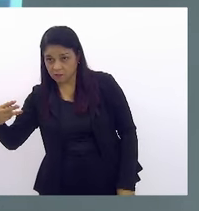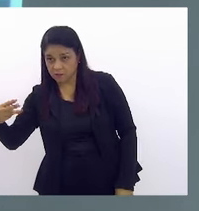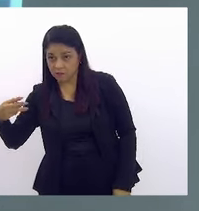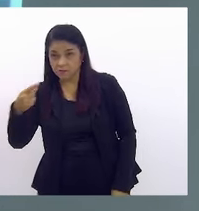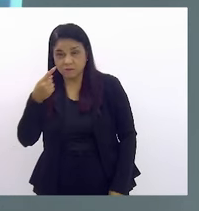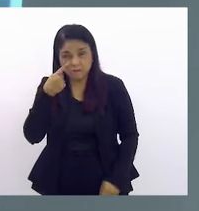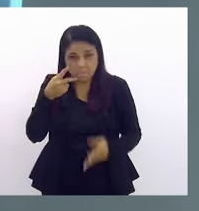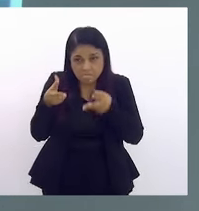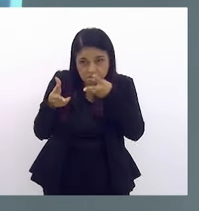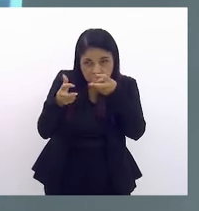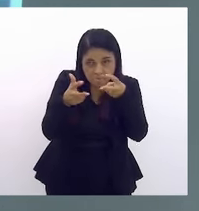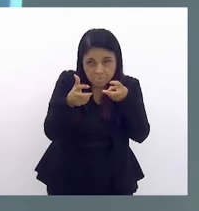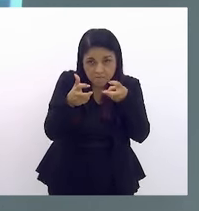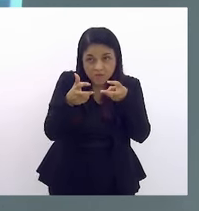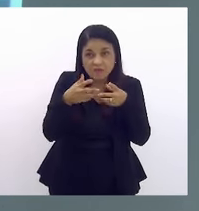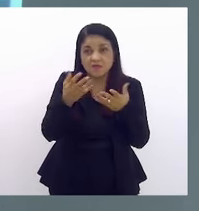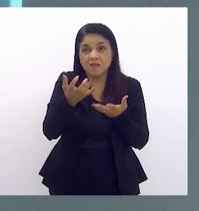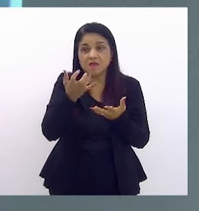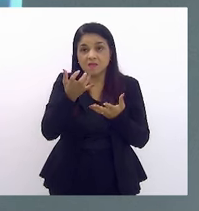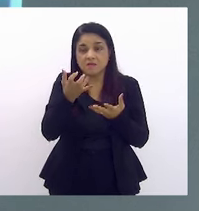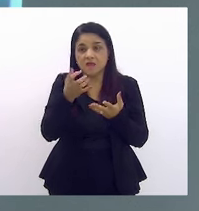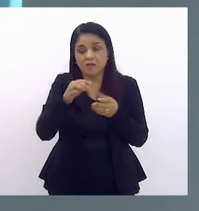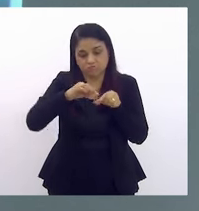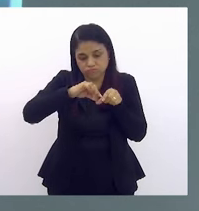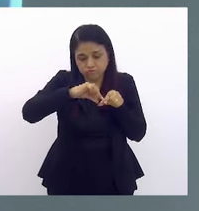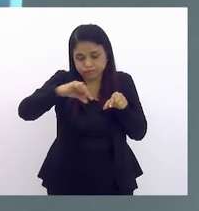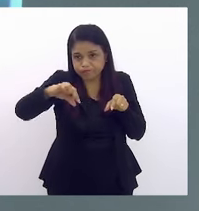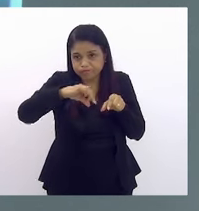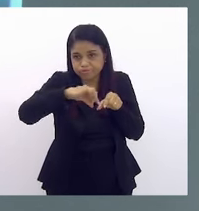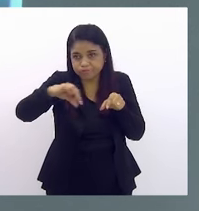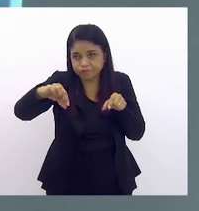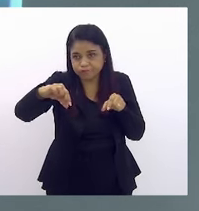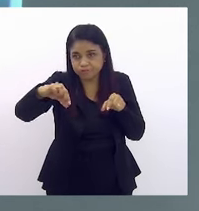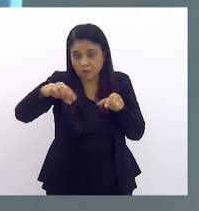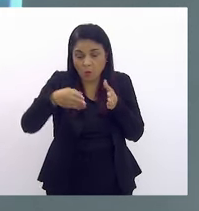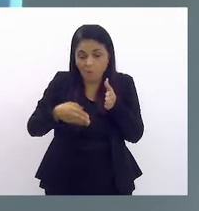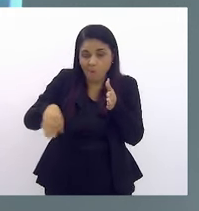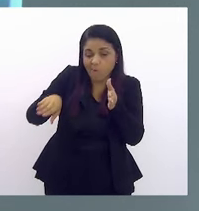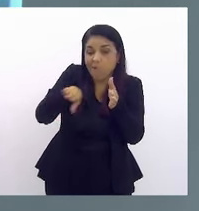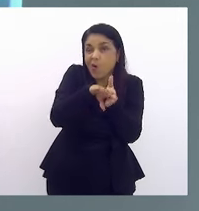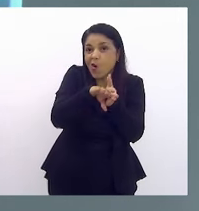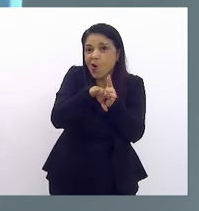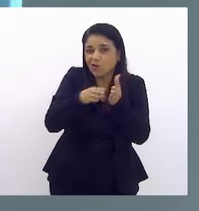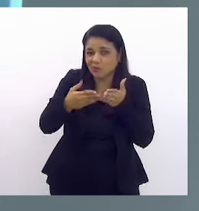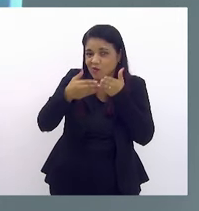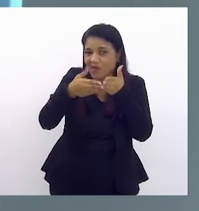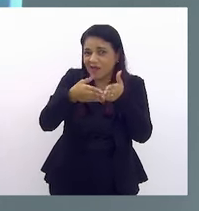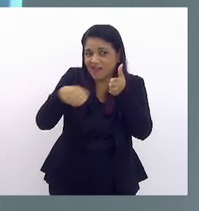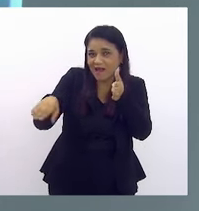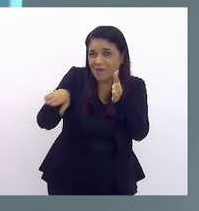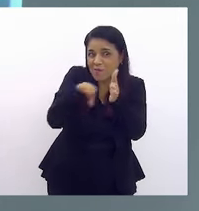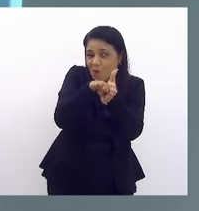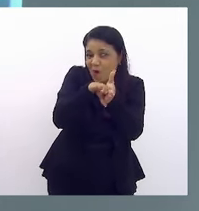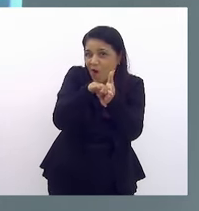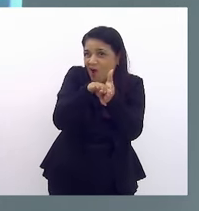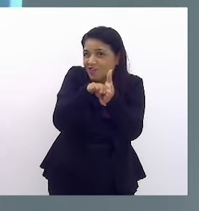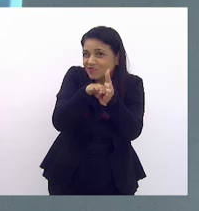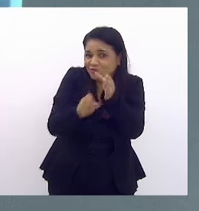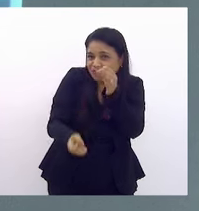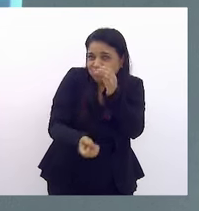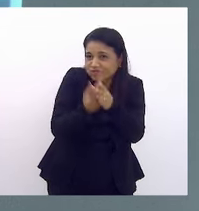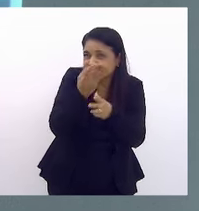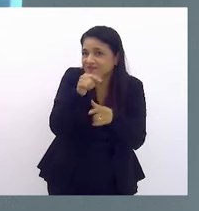onde eles querem instalar o porto. Qualquer vazamento que acontecer aqui, nesse malfadado porto, que eu espero que nunca